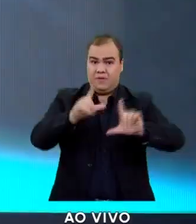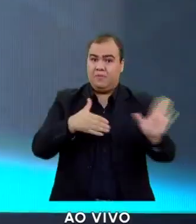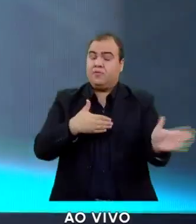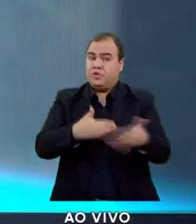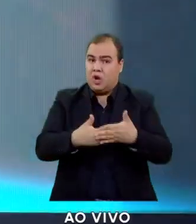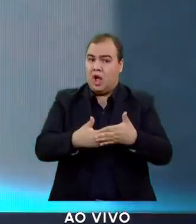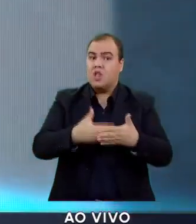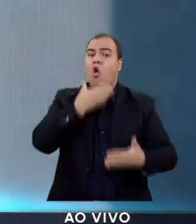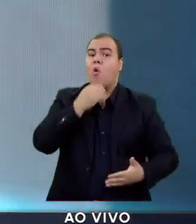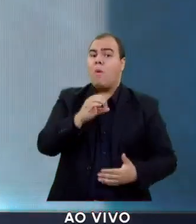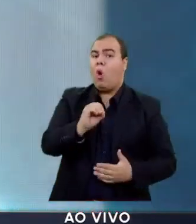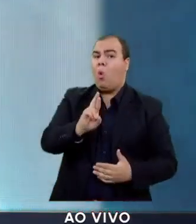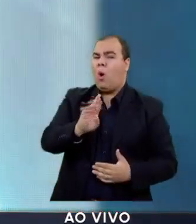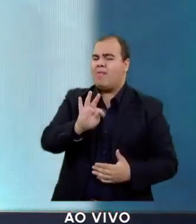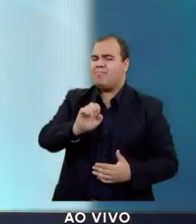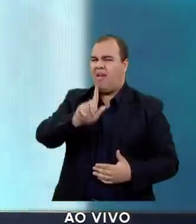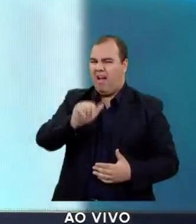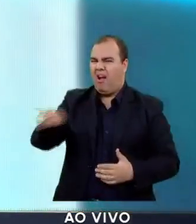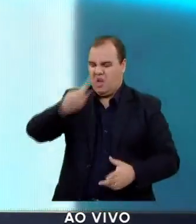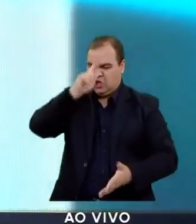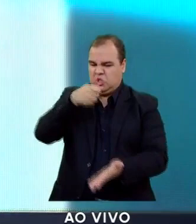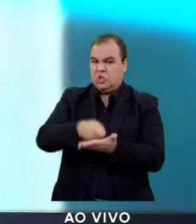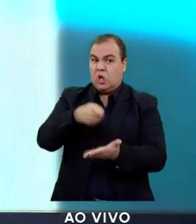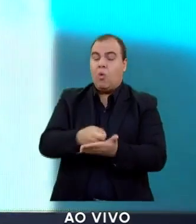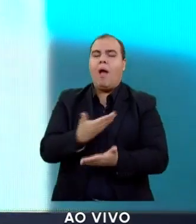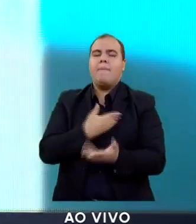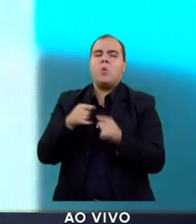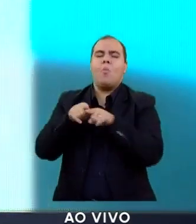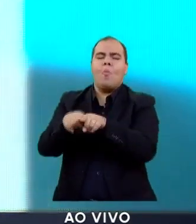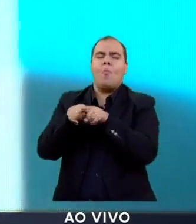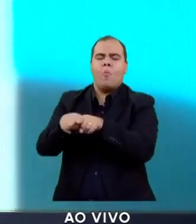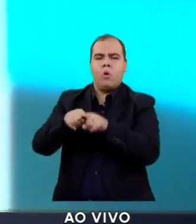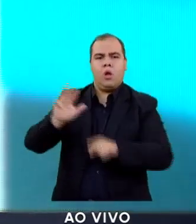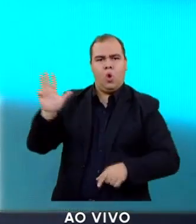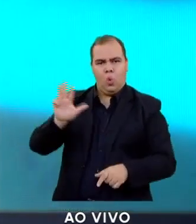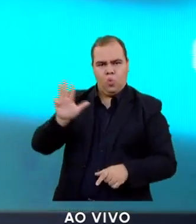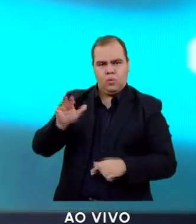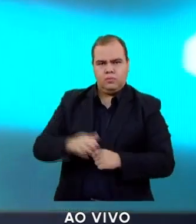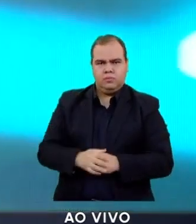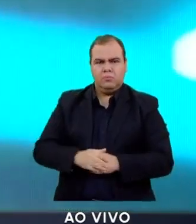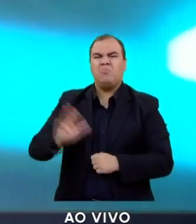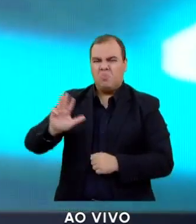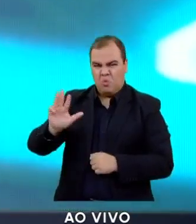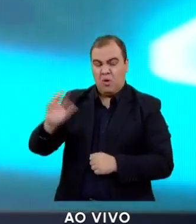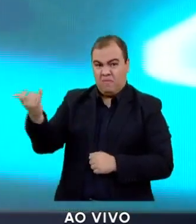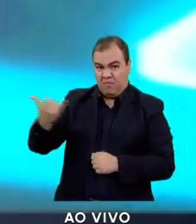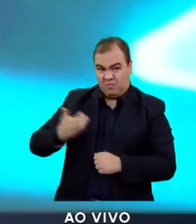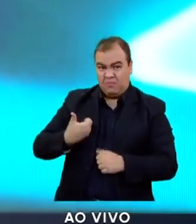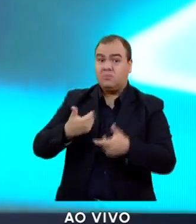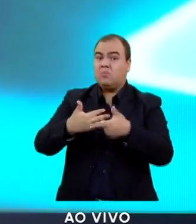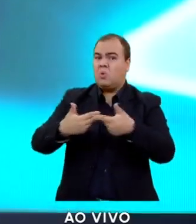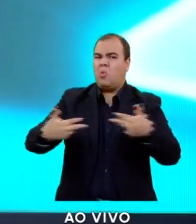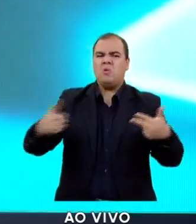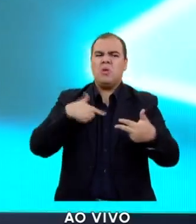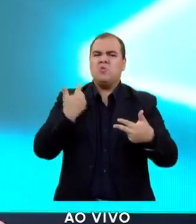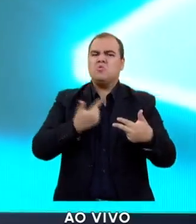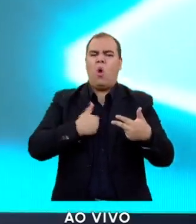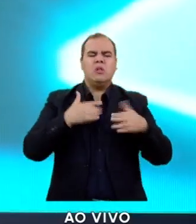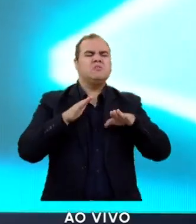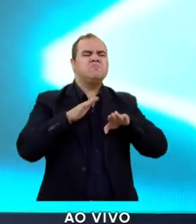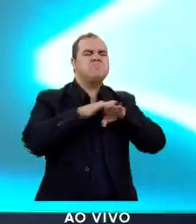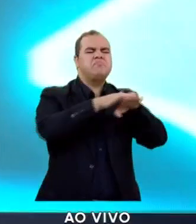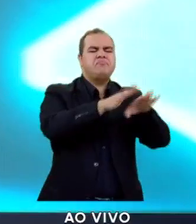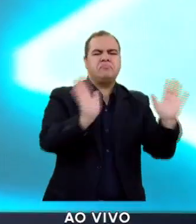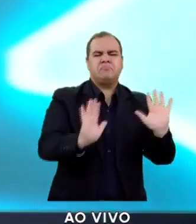Ortega O Ditador é amigo íntimo de Lula e o Lula diz que essas questões nós não devemos nos meter